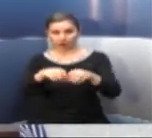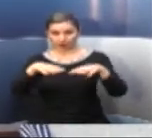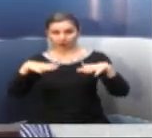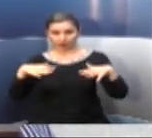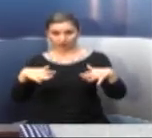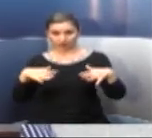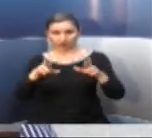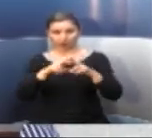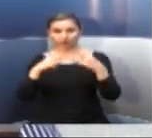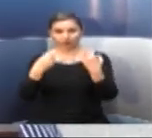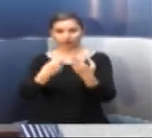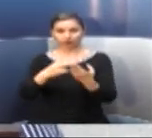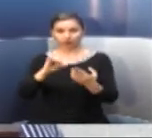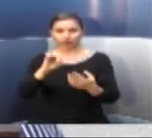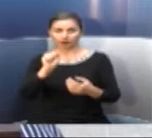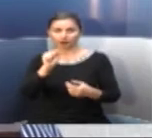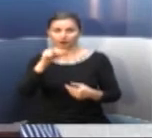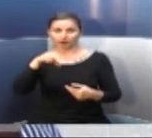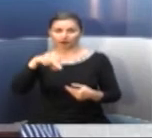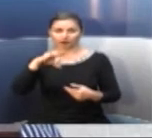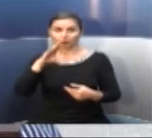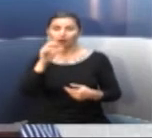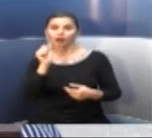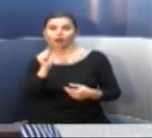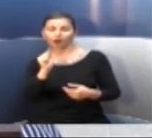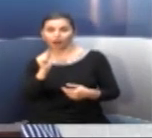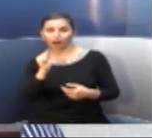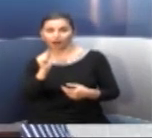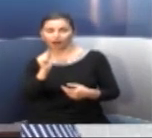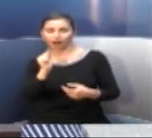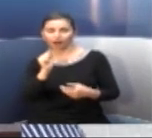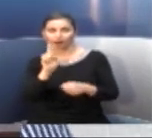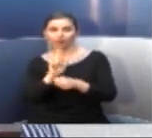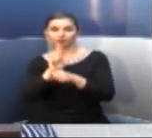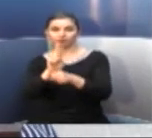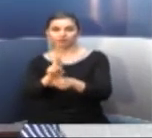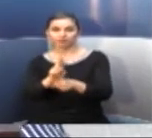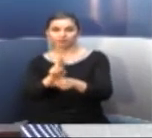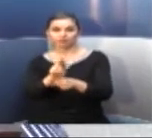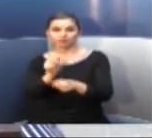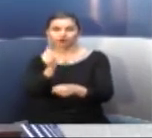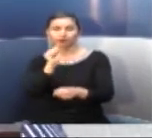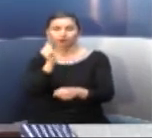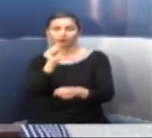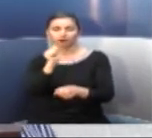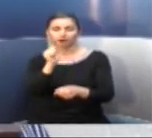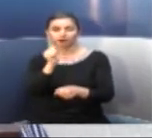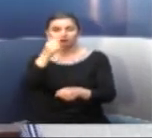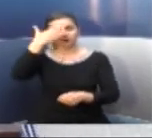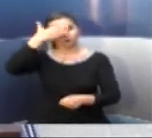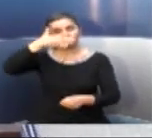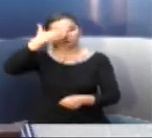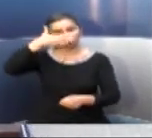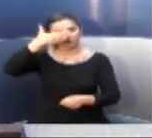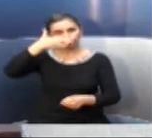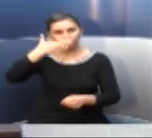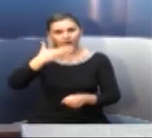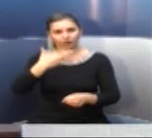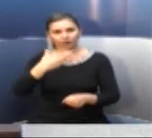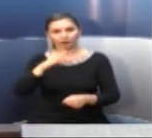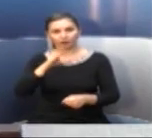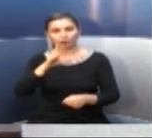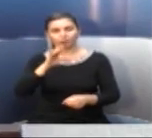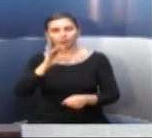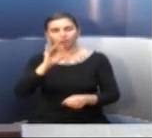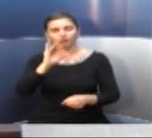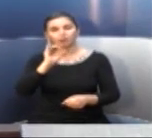legislativa, na pessoa da IANCA, servidora da Associação dos Deficientes Visuais. E o Cristiano,